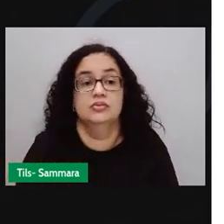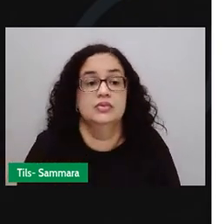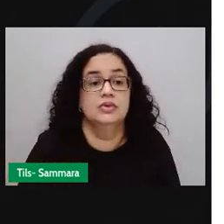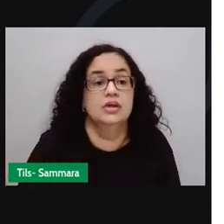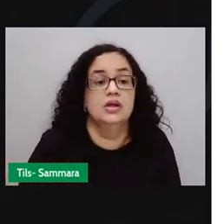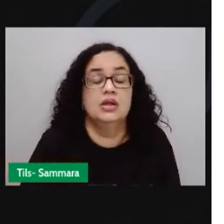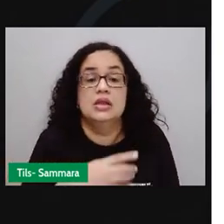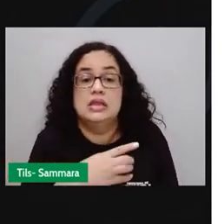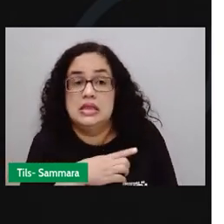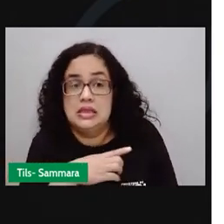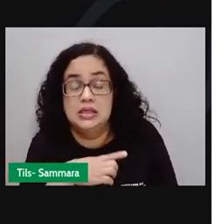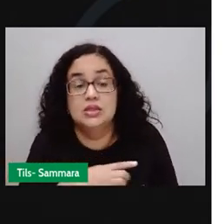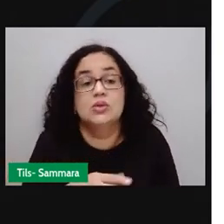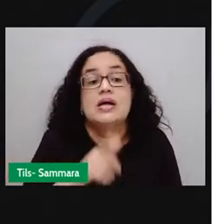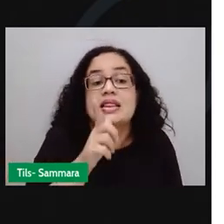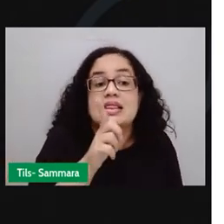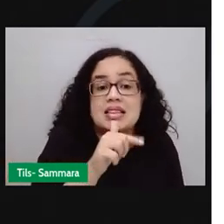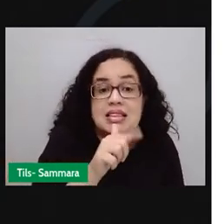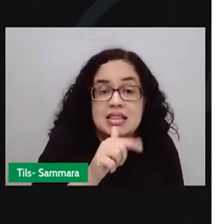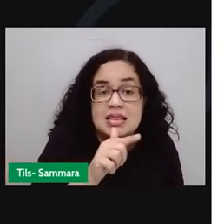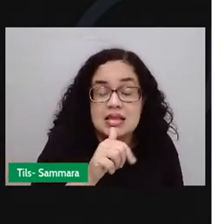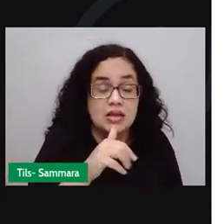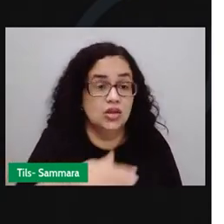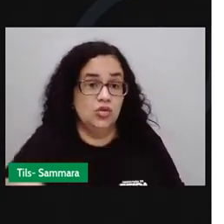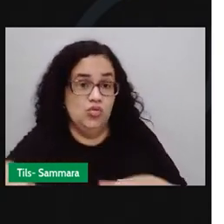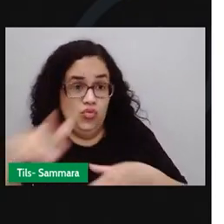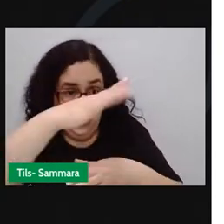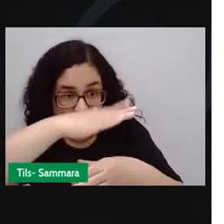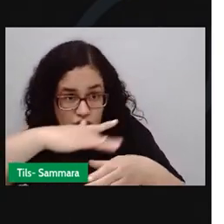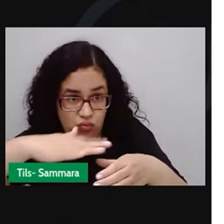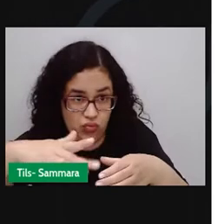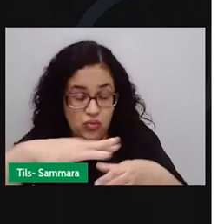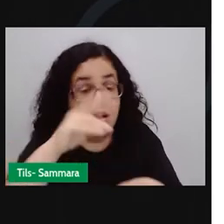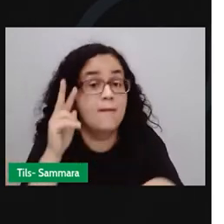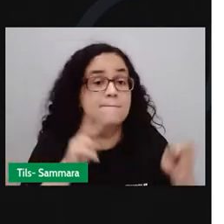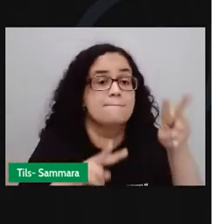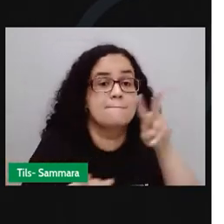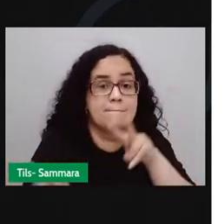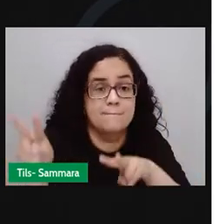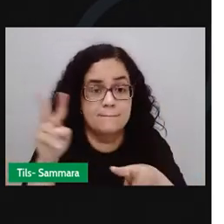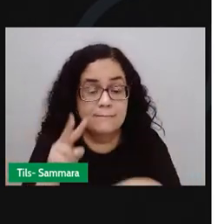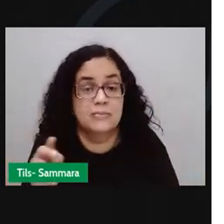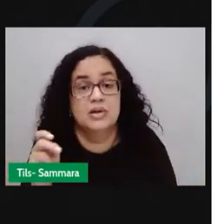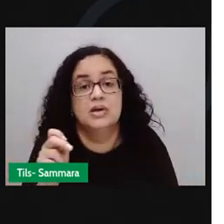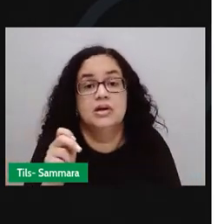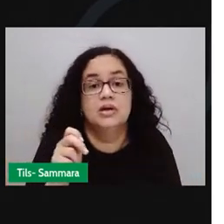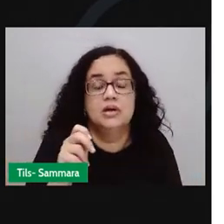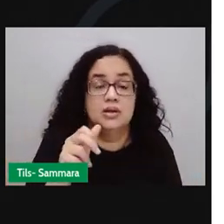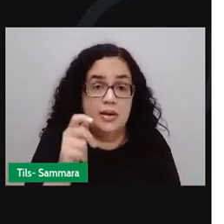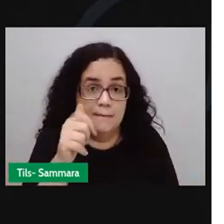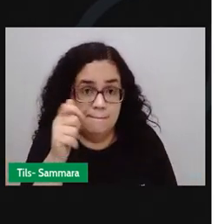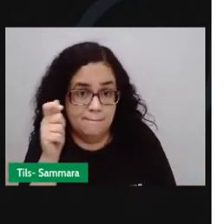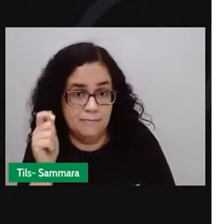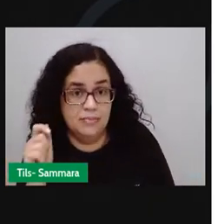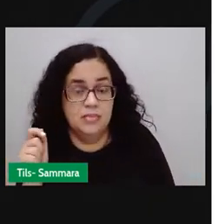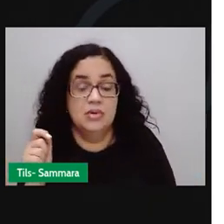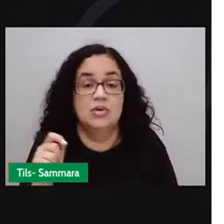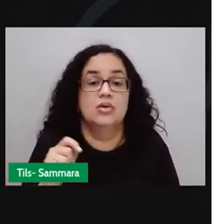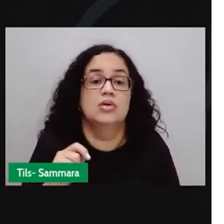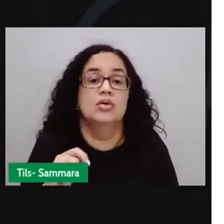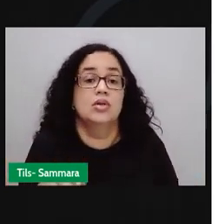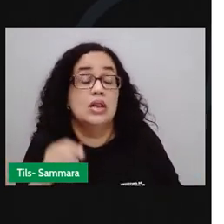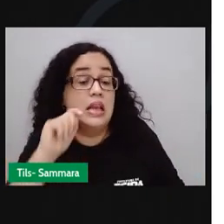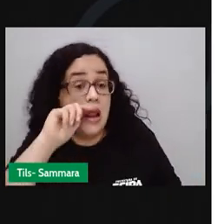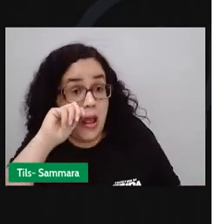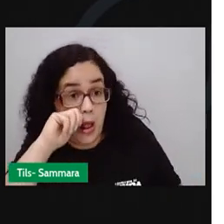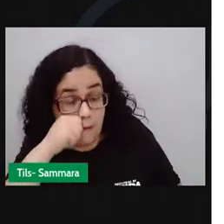né, dentro da água, mas que estão aí flutuando, a gente observa a tampinha de plástico, o limão,